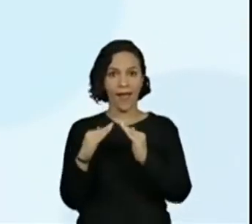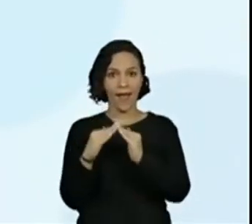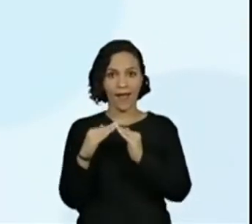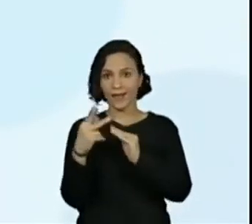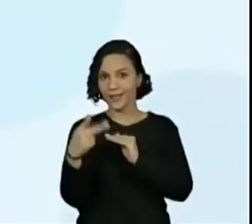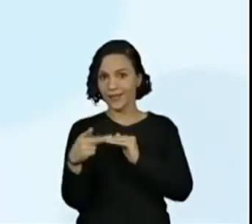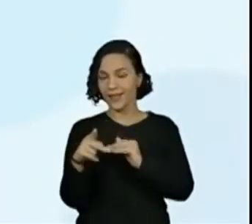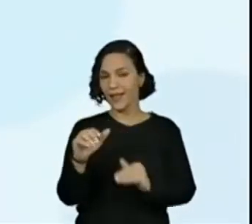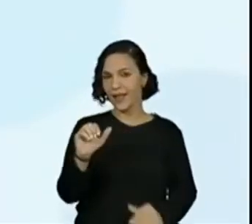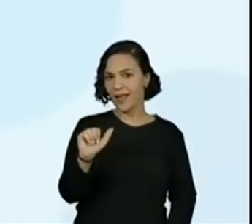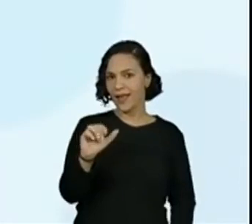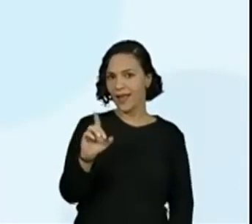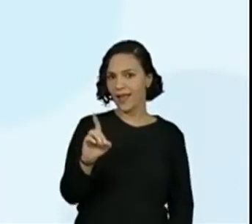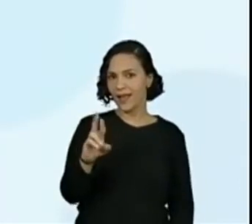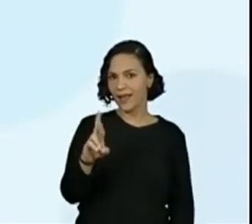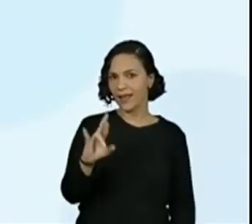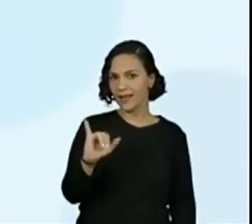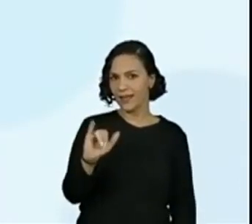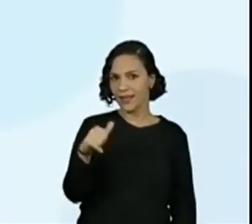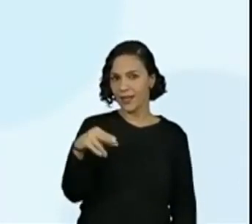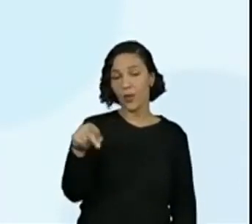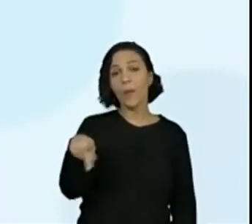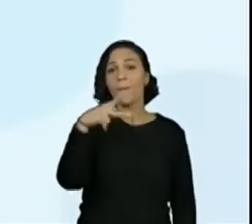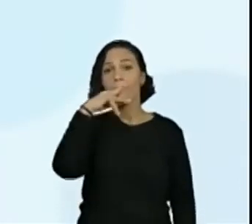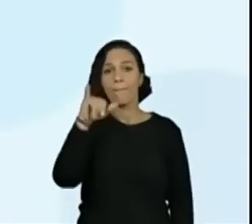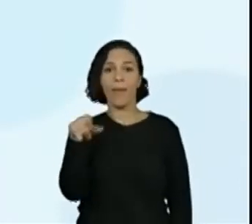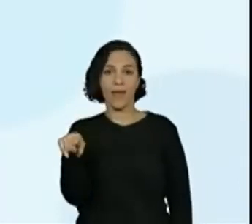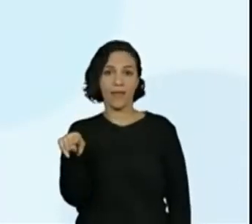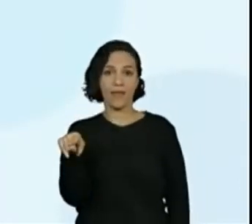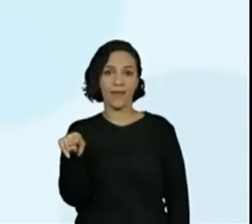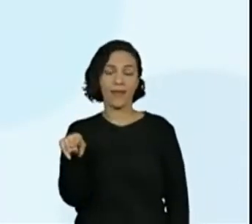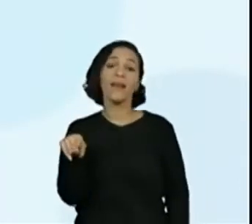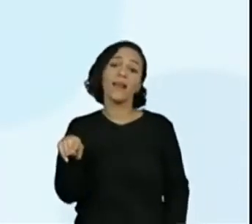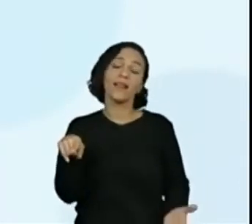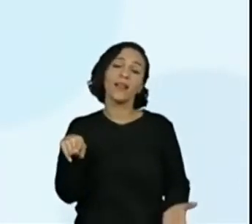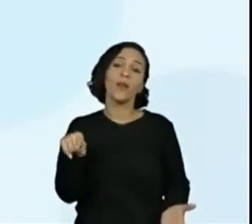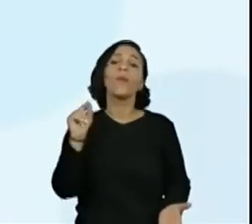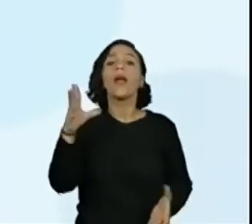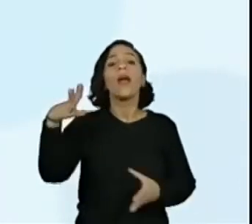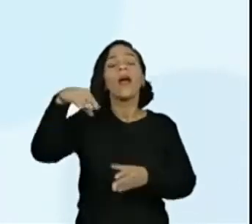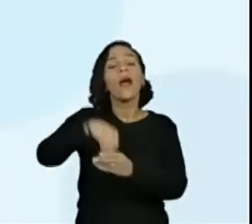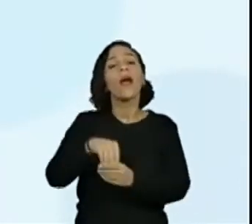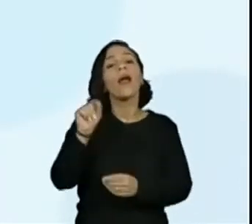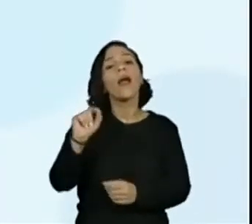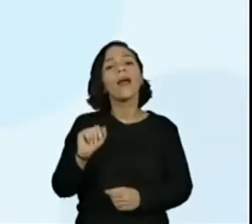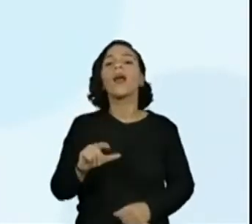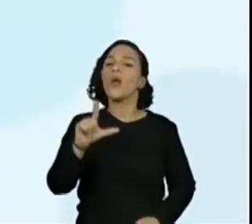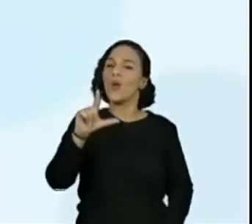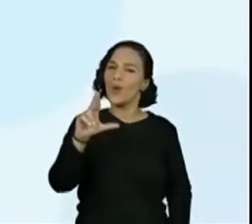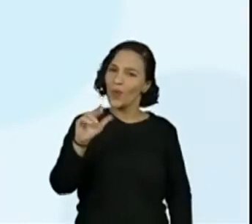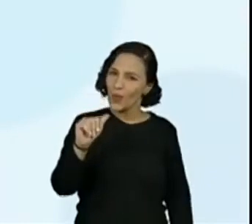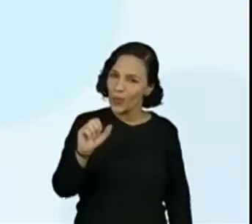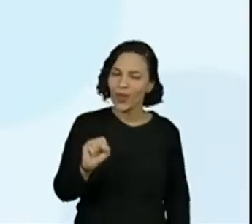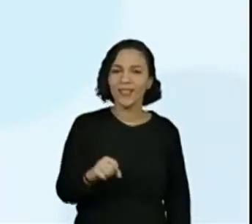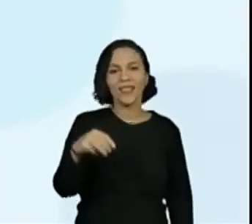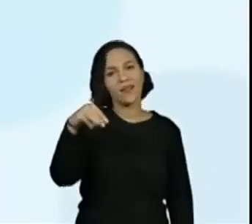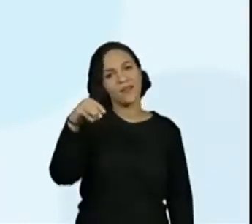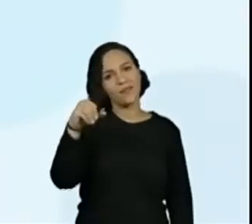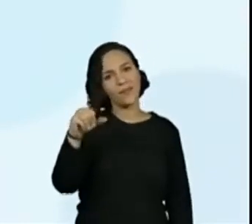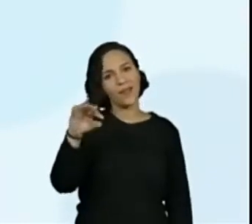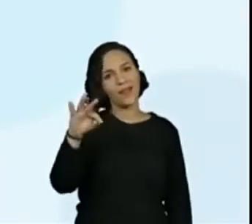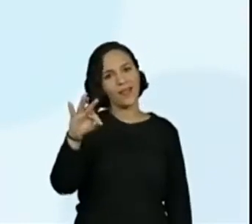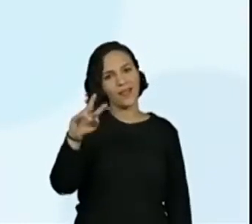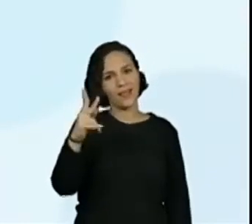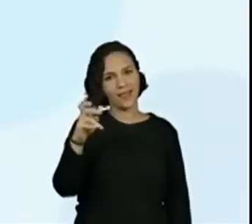Do Adriano, que é o pai, né? Casa de Adriano. Se é a casa do Adriano, quem mora lá? O Lucas, o Matheus e a